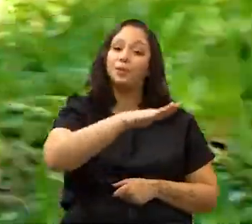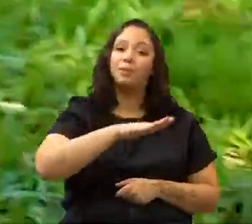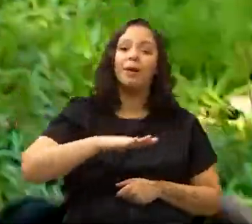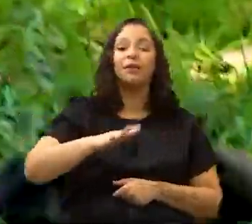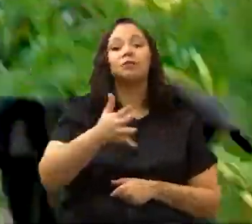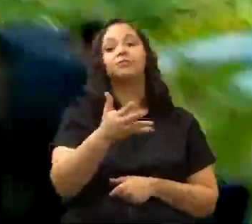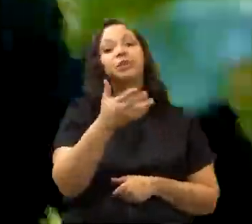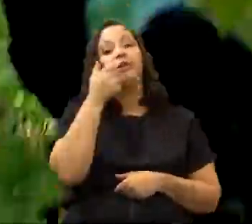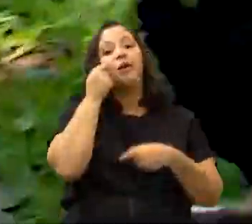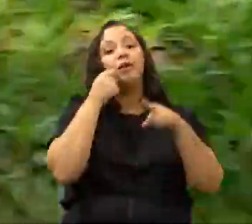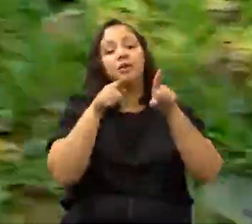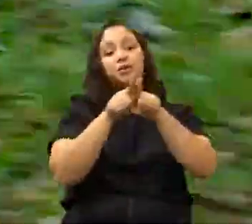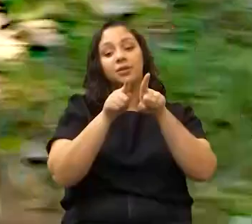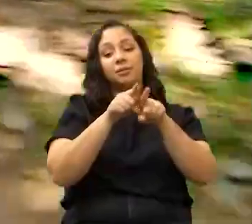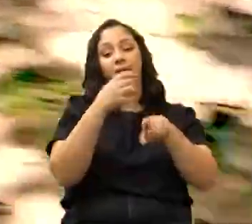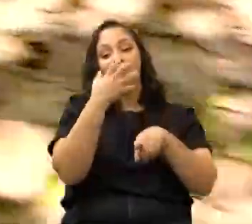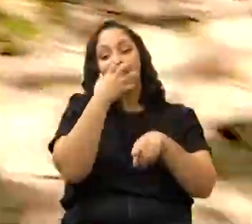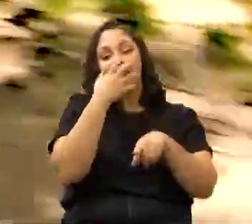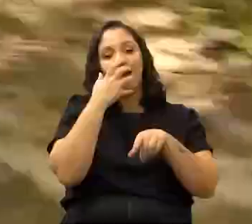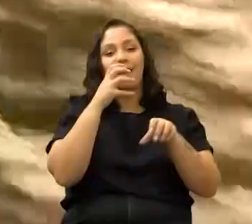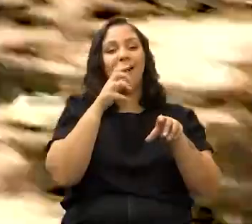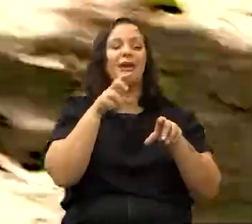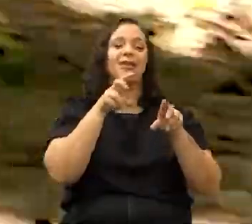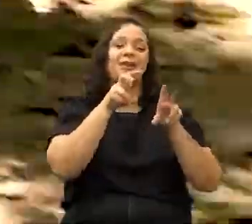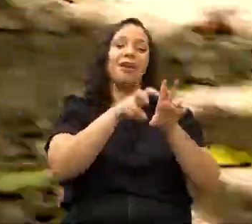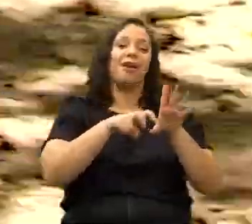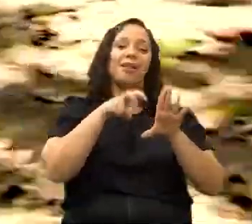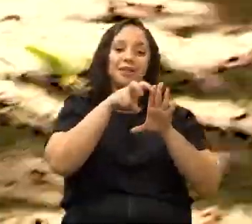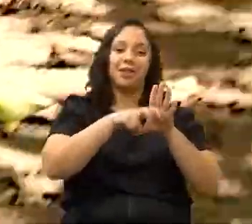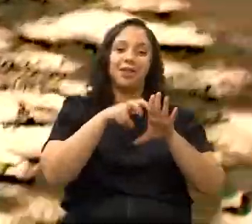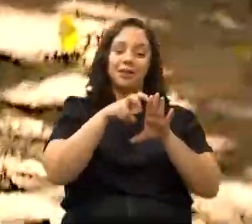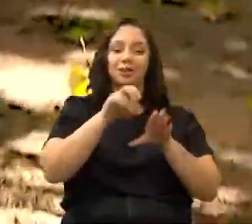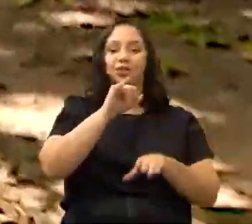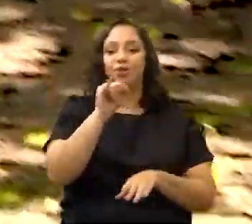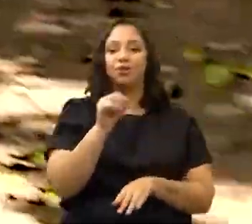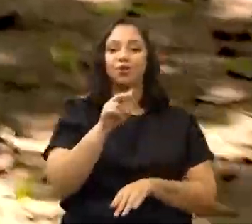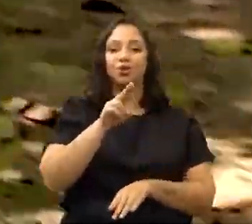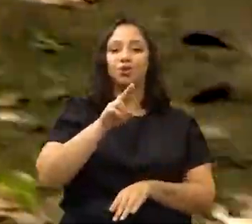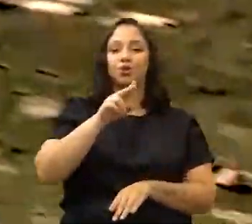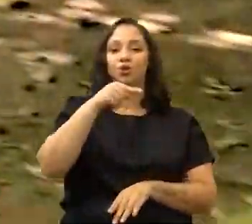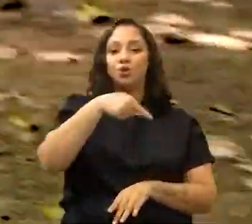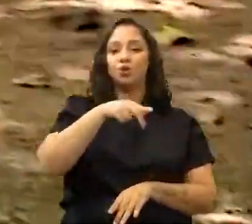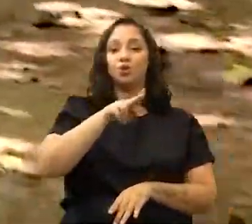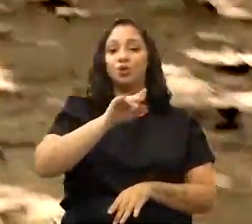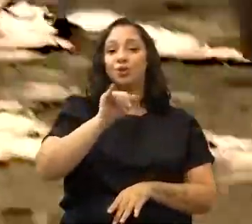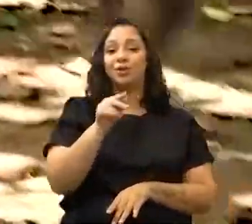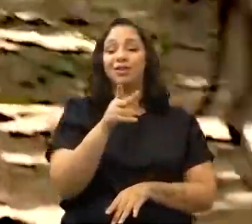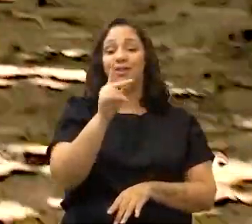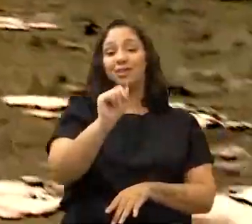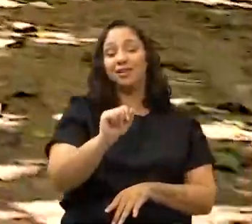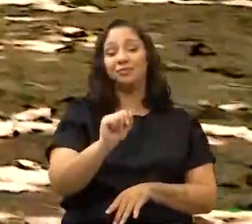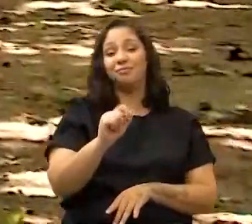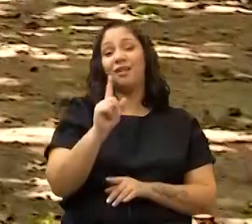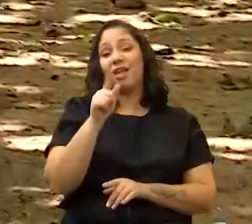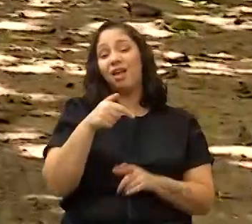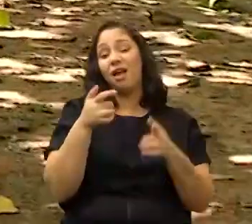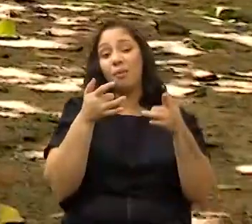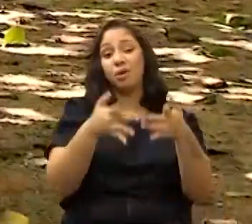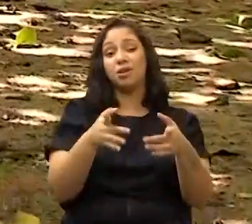inclusive, cães cadeirantes, como Juquinha. Muitos deles, segundo o diretor, são abandonados